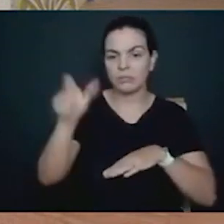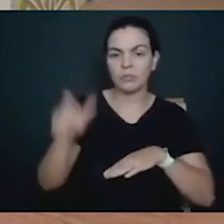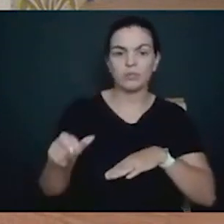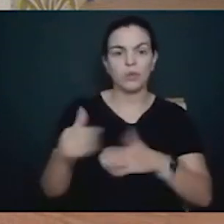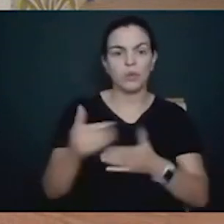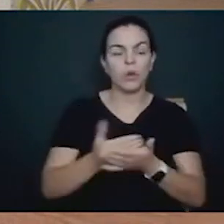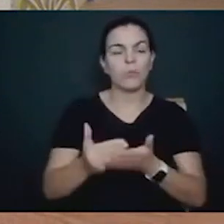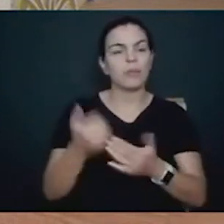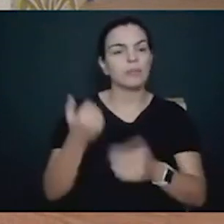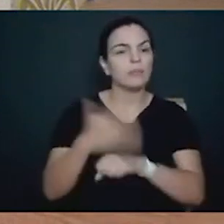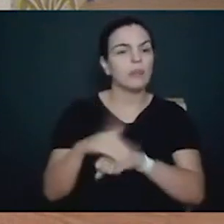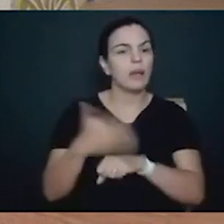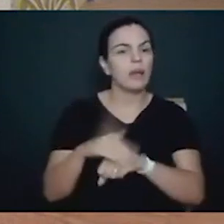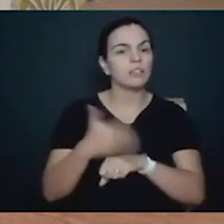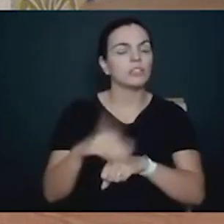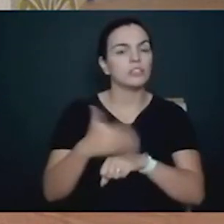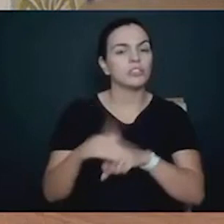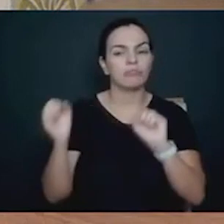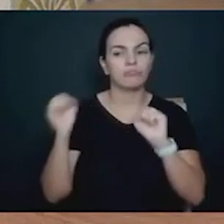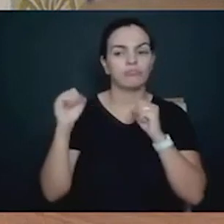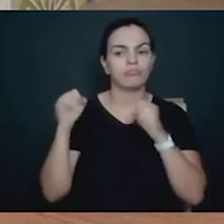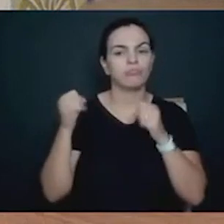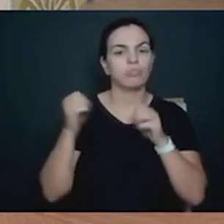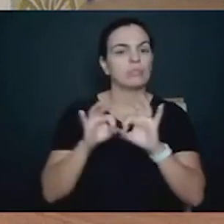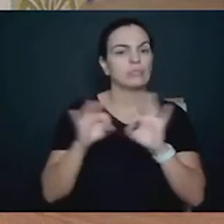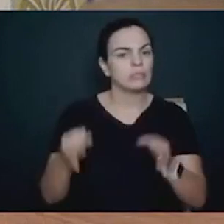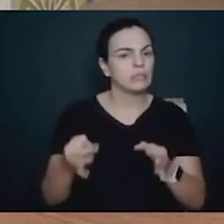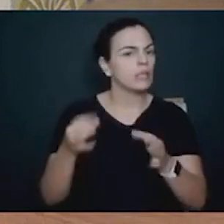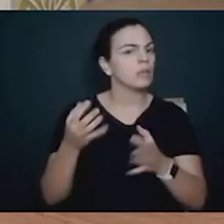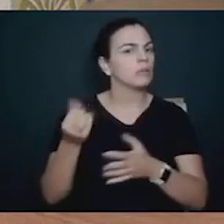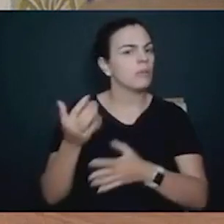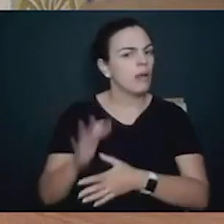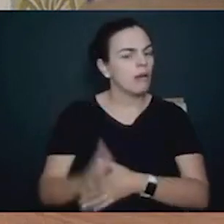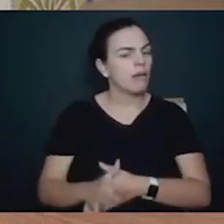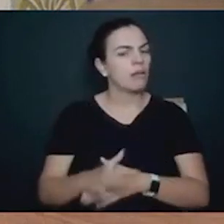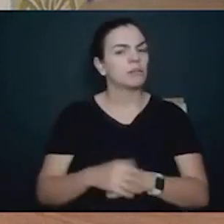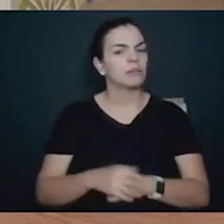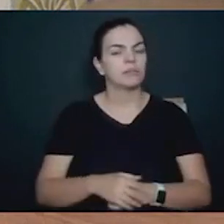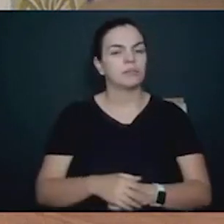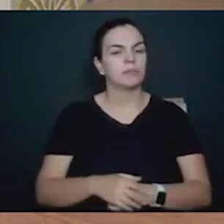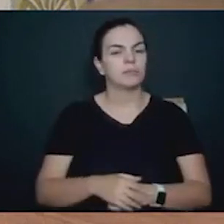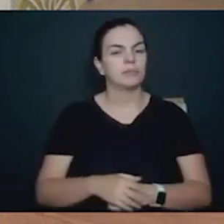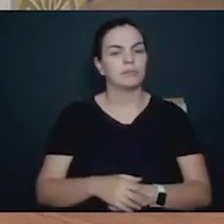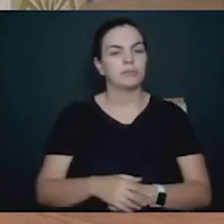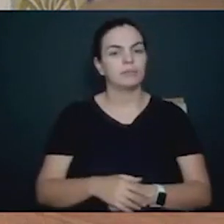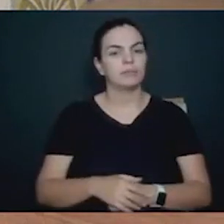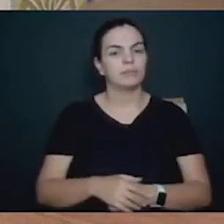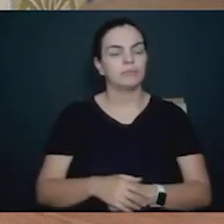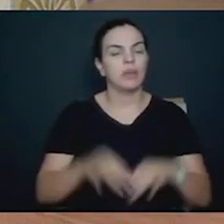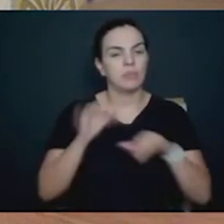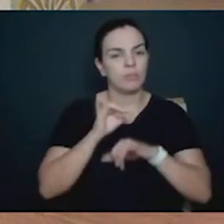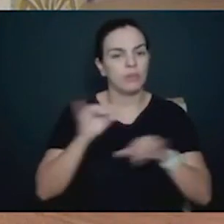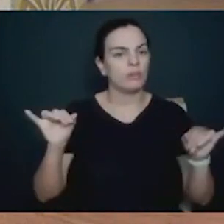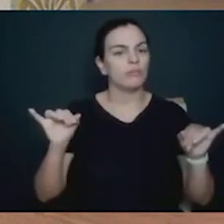física mais simples, mais barata e até mais democrática. Por meio dos programas já desenvolvidos pela Esmelge, é importante salientar,